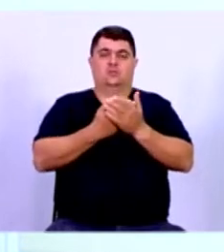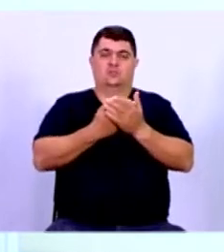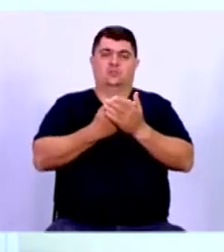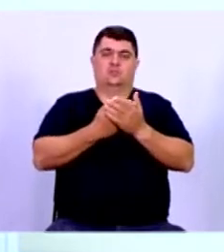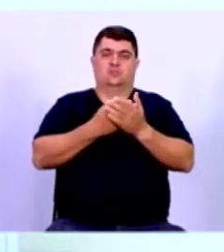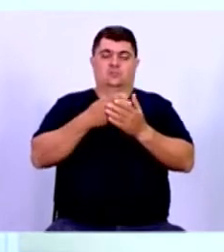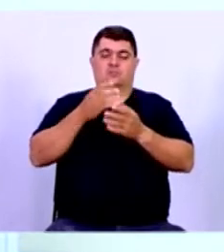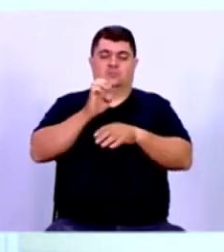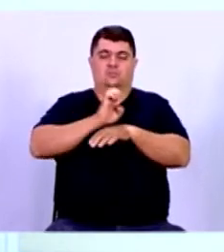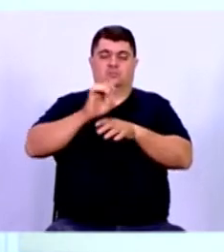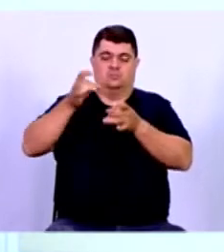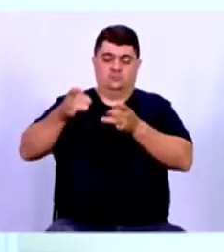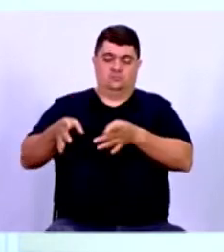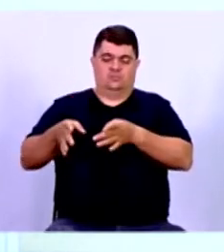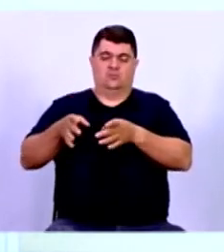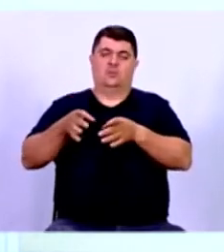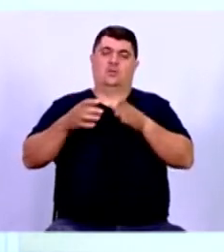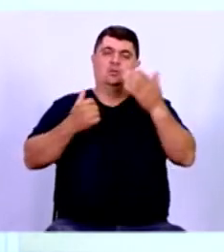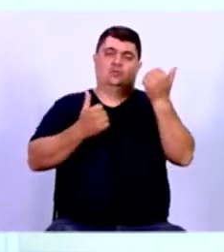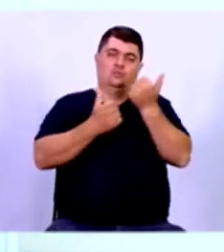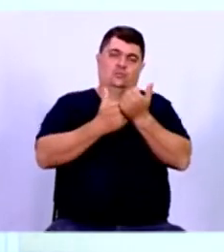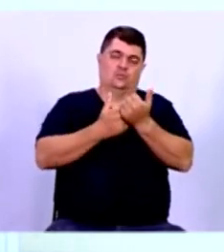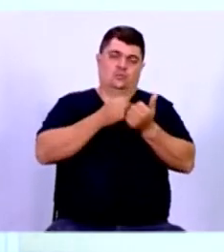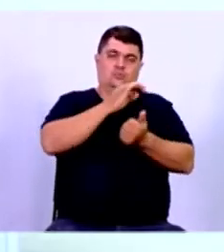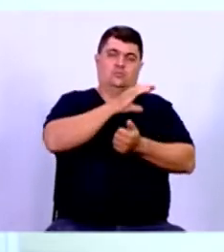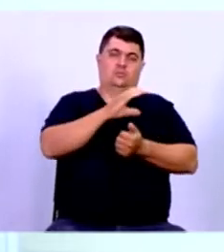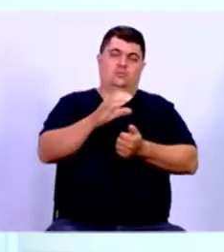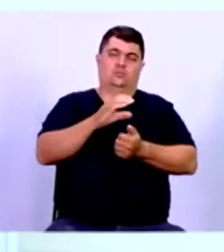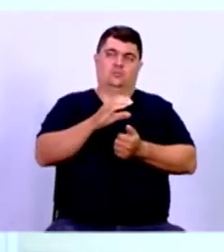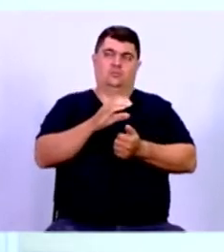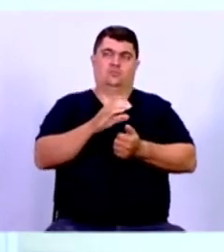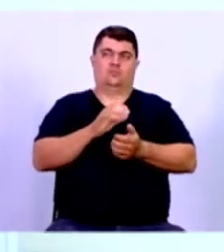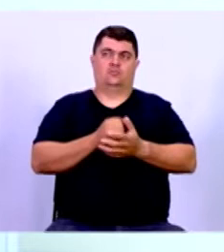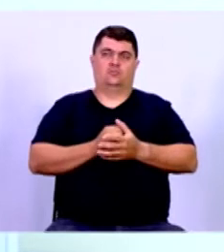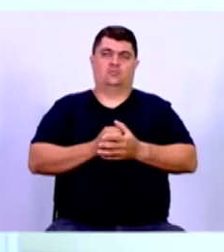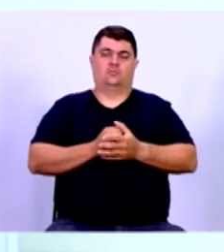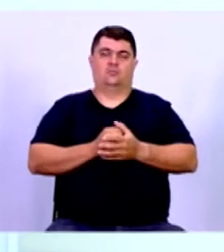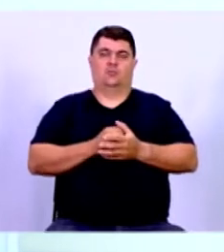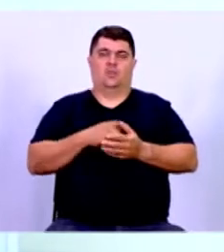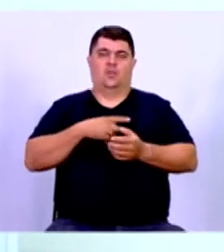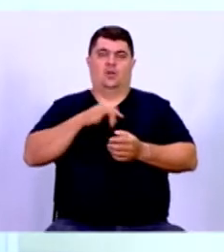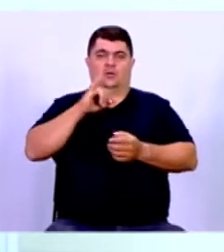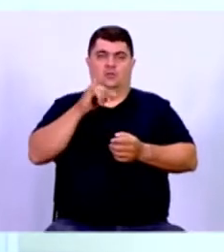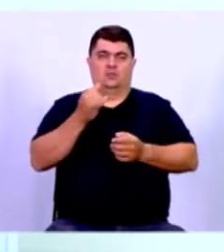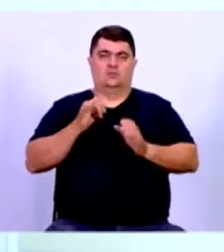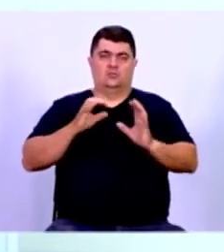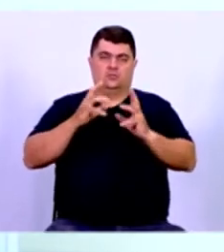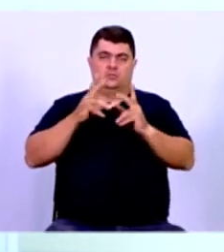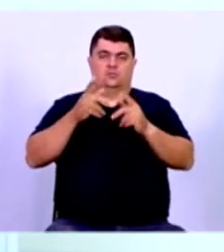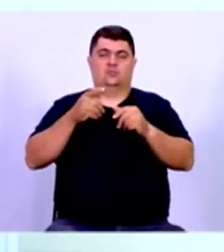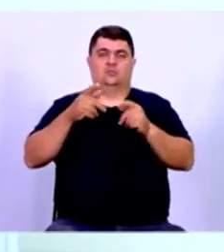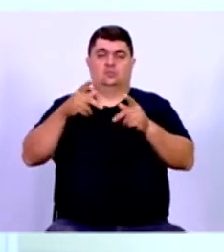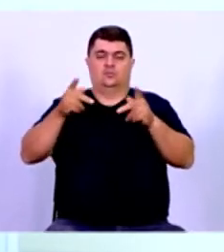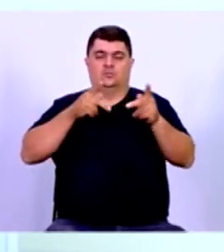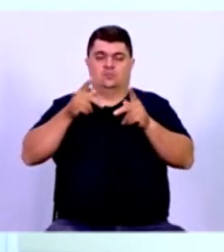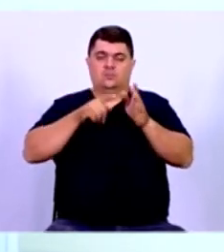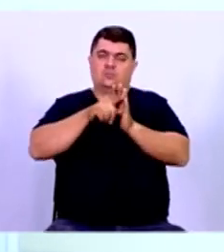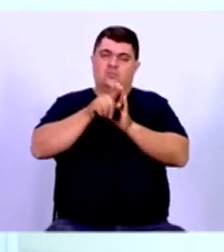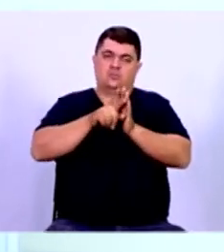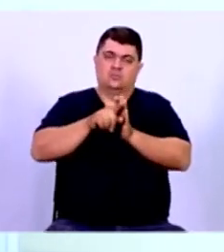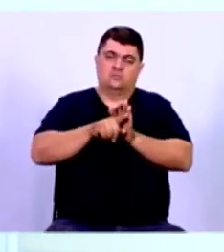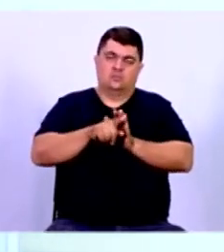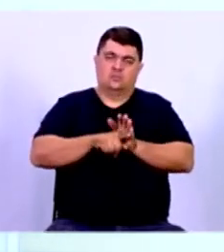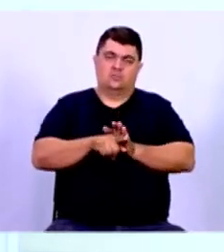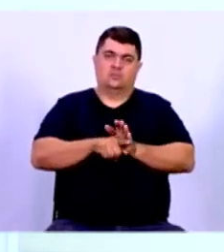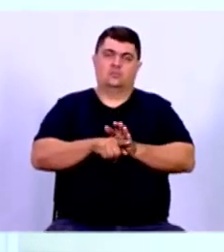o estágio será substituído por um trabalho de conclusão de curso. Nesse caso, você vai aproveitar todo o material do seu projeto de pesquisa que